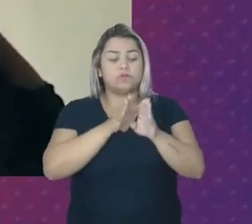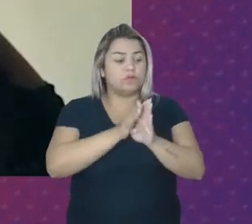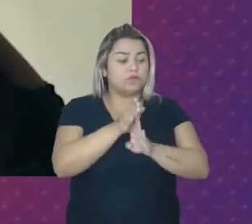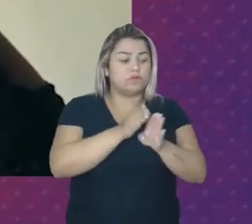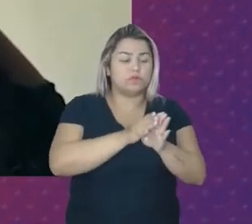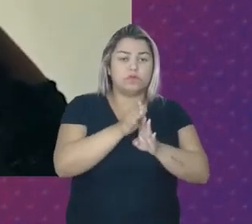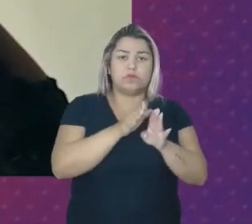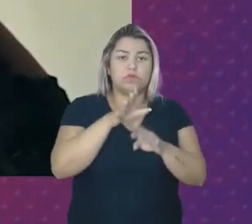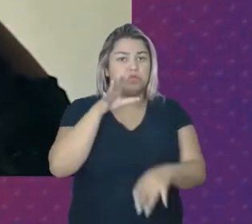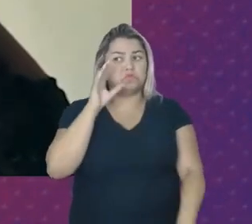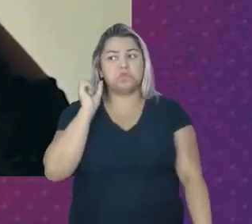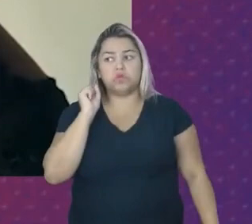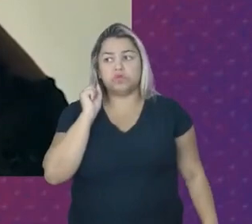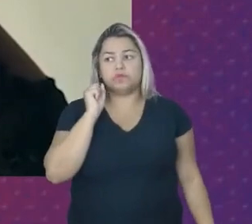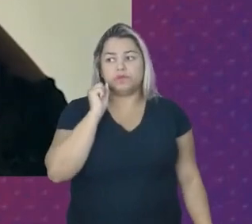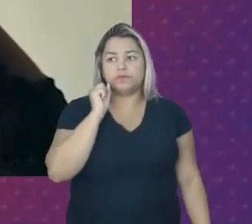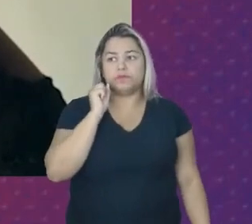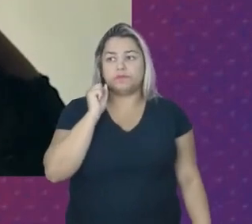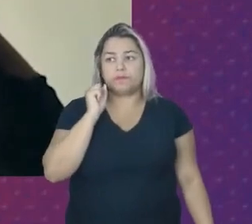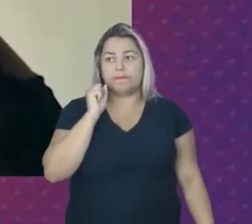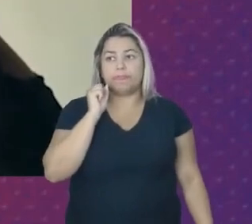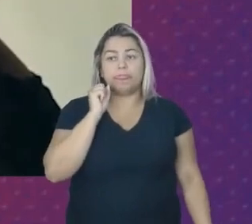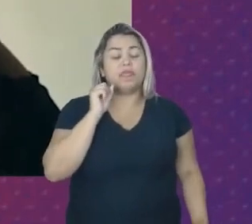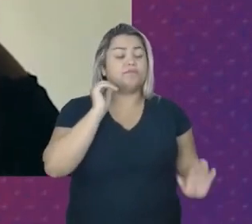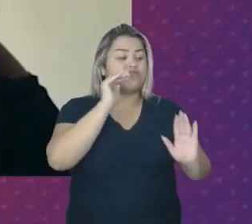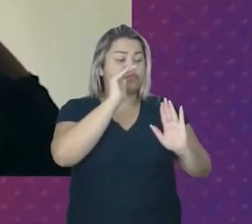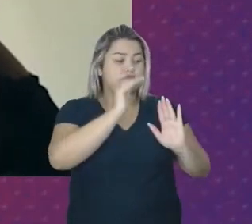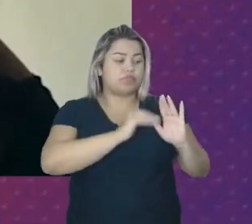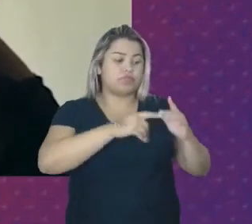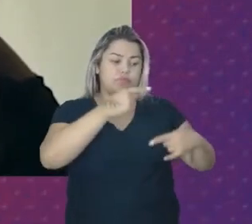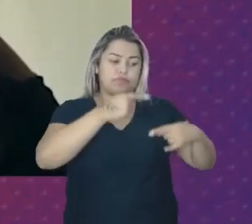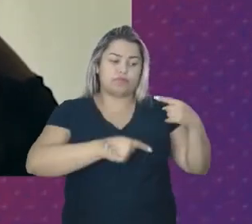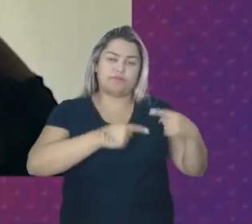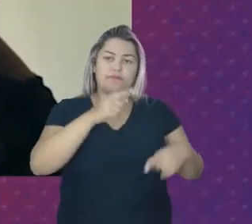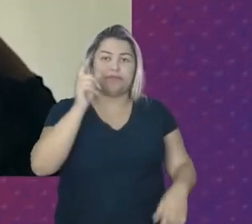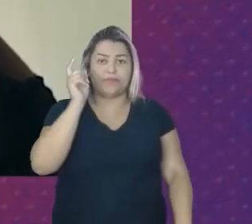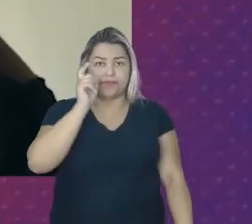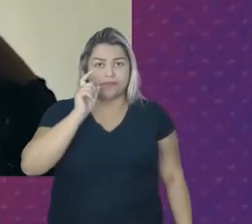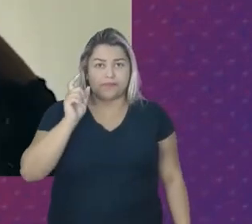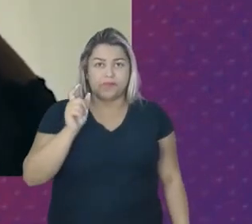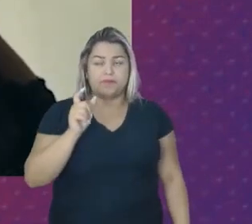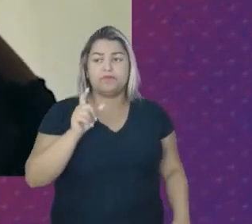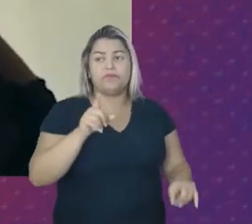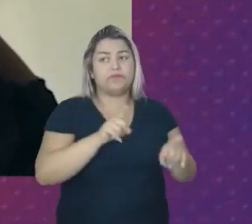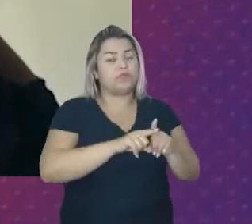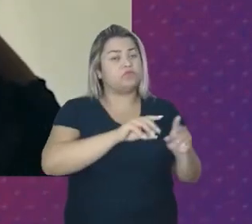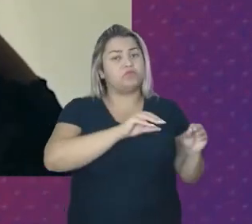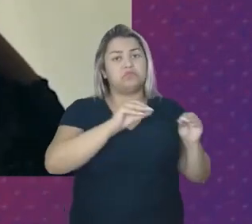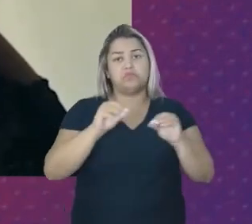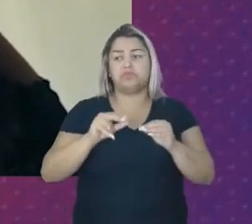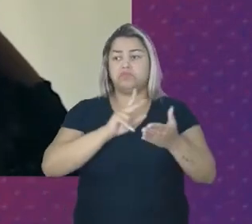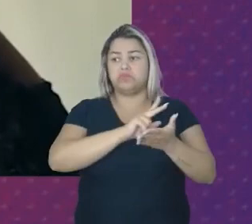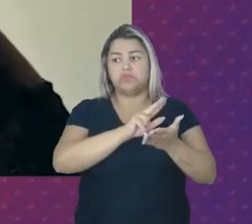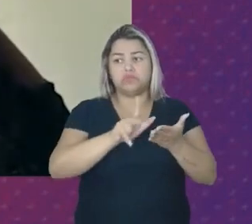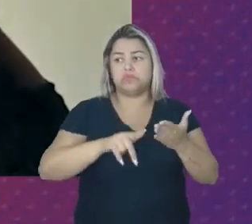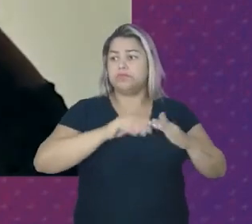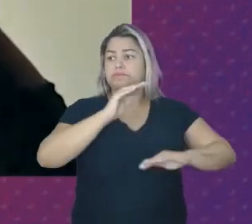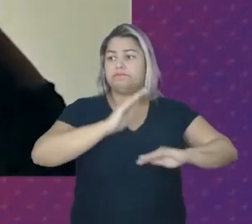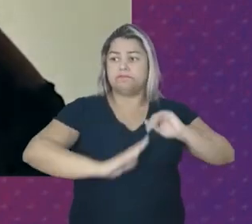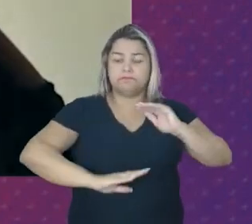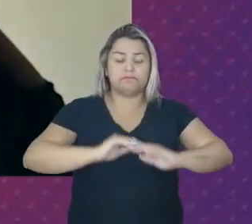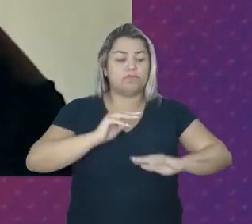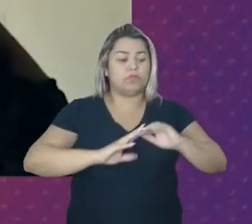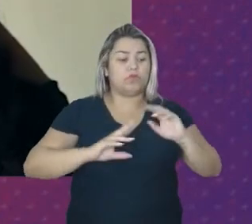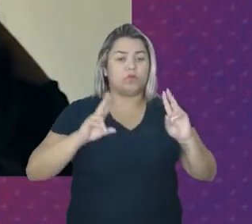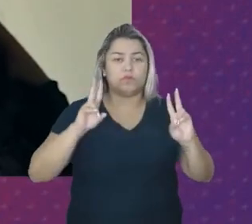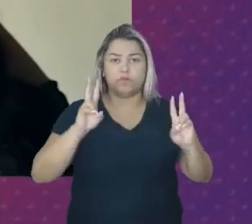pessoas que nos escutam. Esse conteúdo político de interesse público, ele pode ser construído de várias formas, ele pode falar de vários